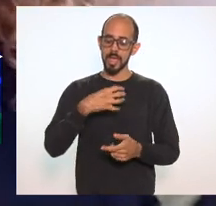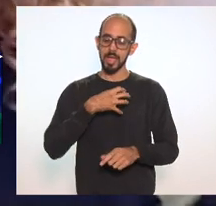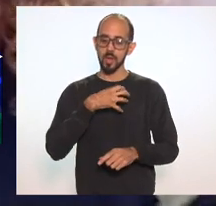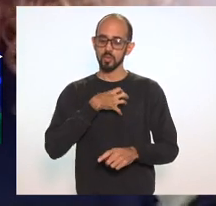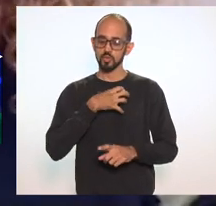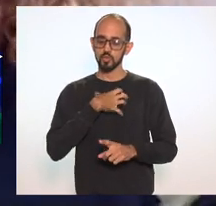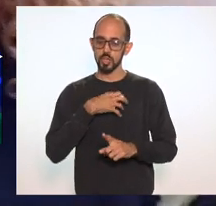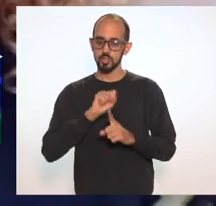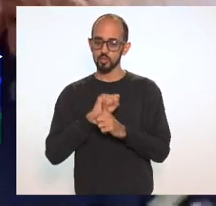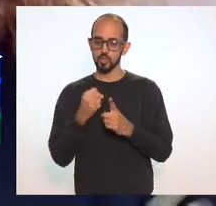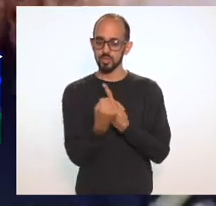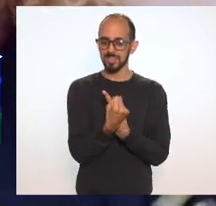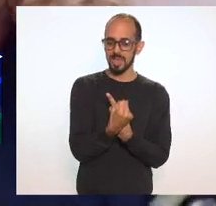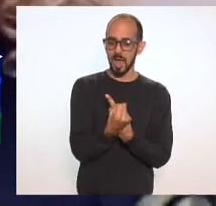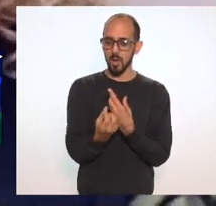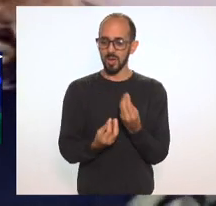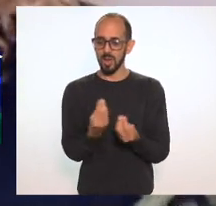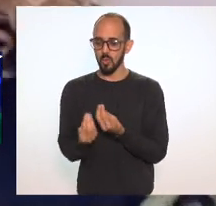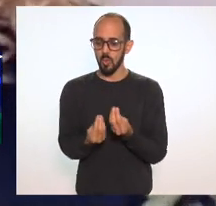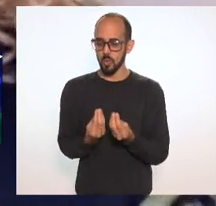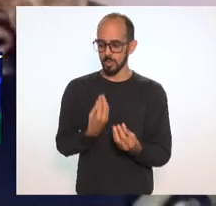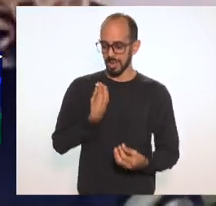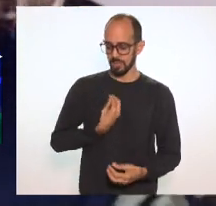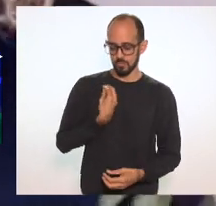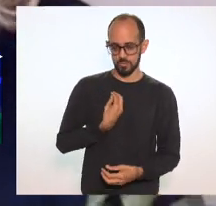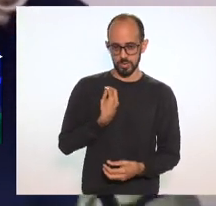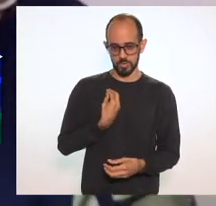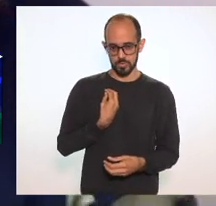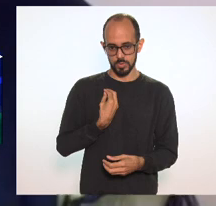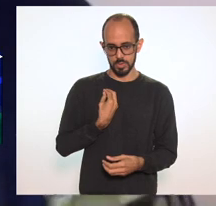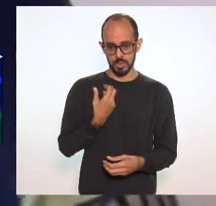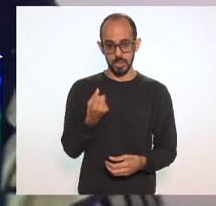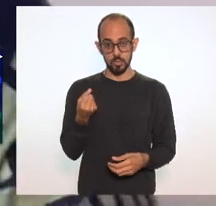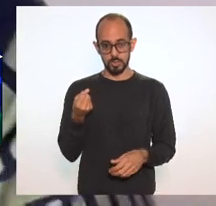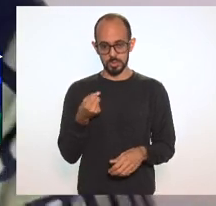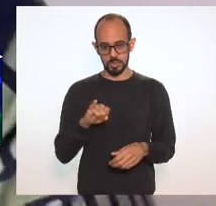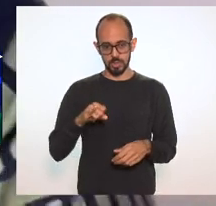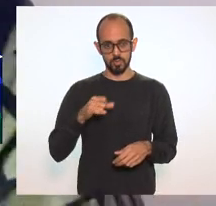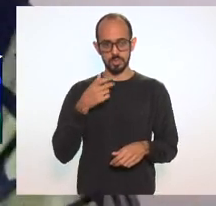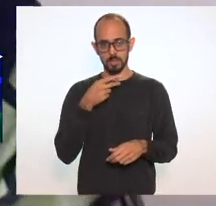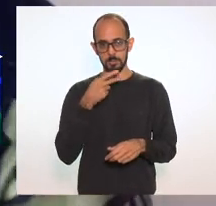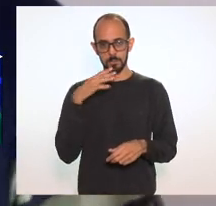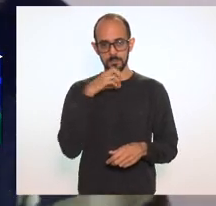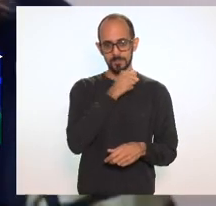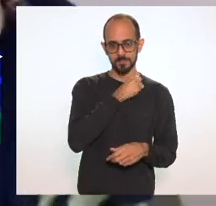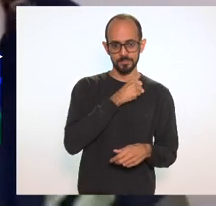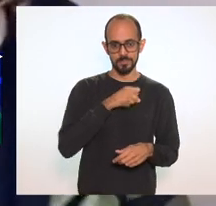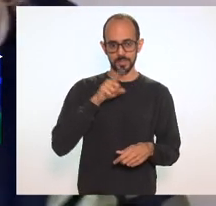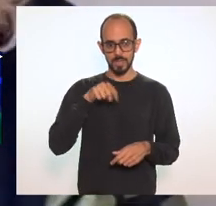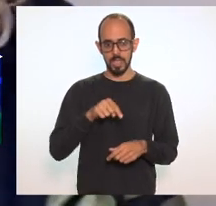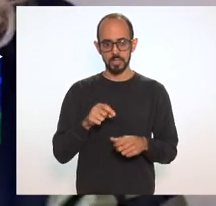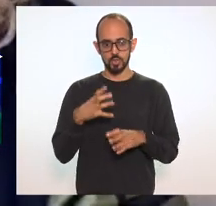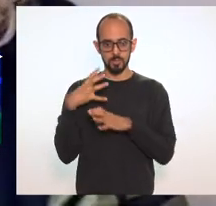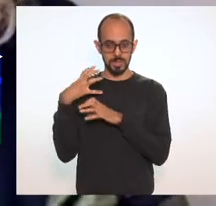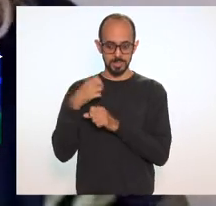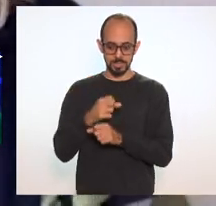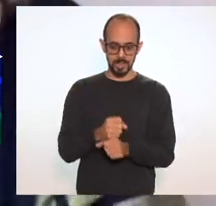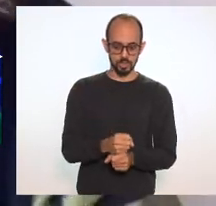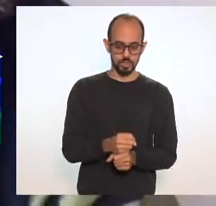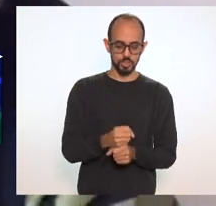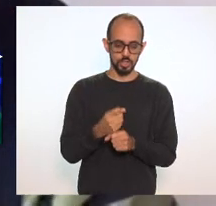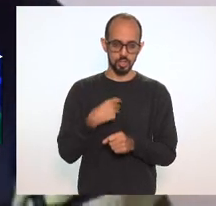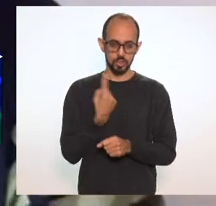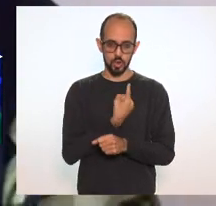que a pessoa está inserida então quando a gente fala do cruzamento desses dados é sobre essa estatística que a gente quer dizer não quer chegar